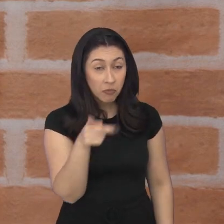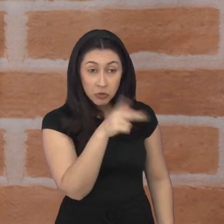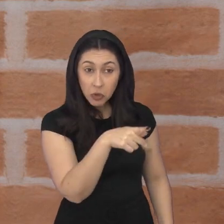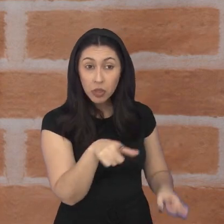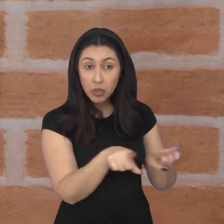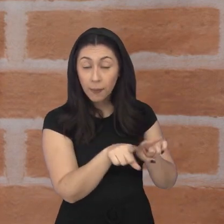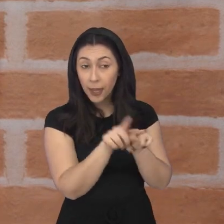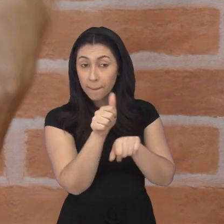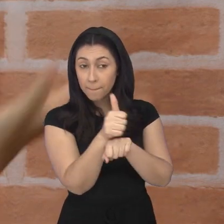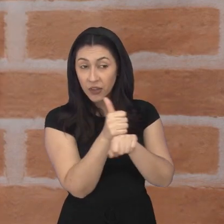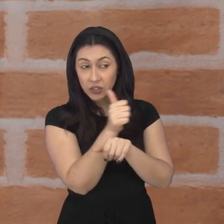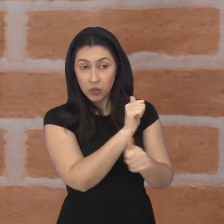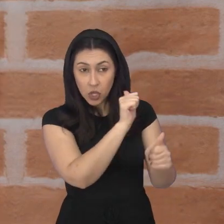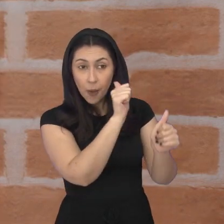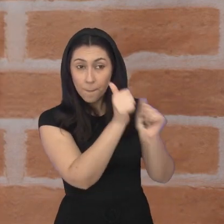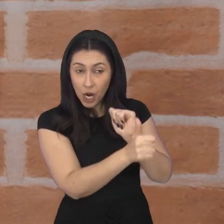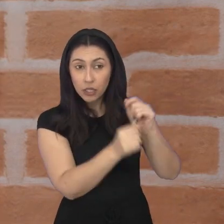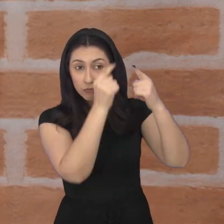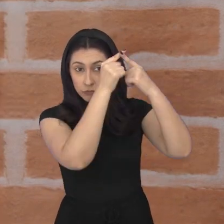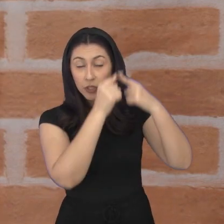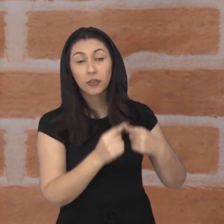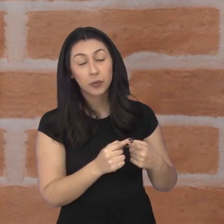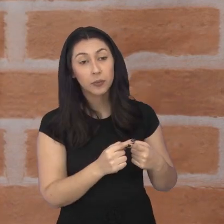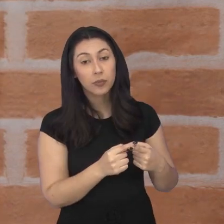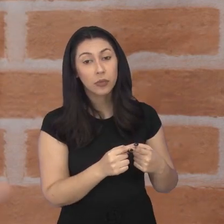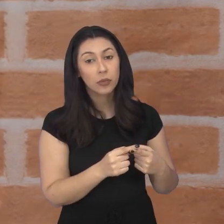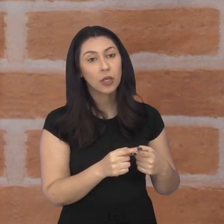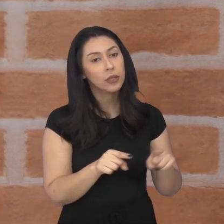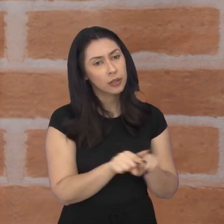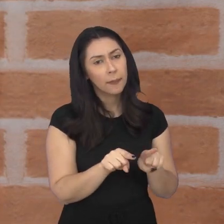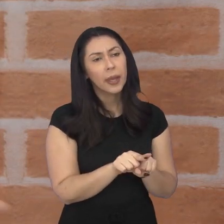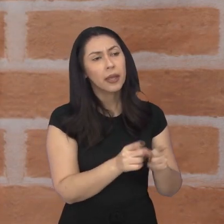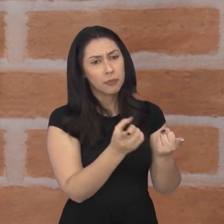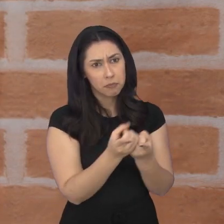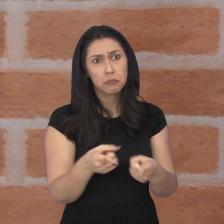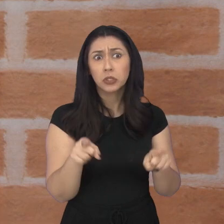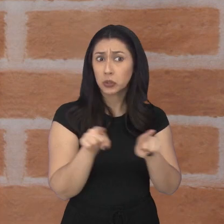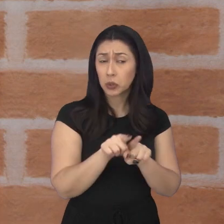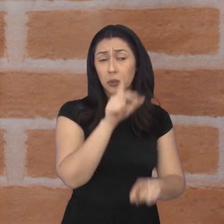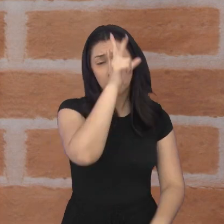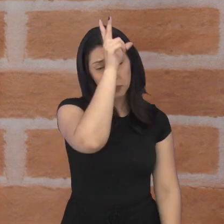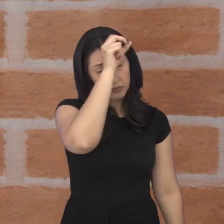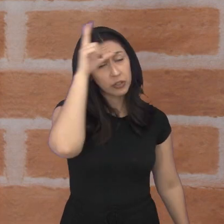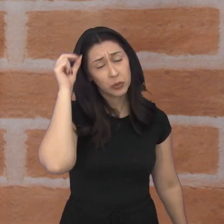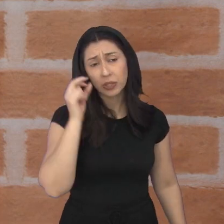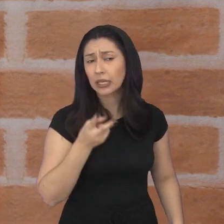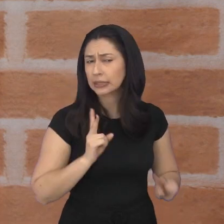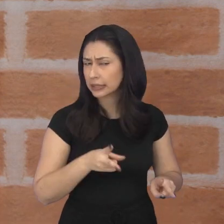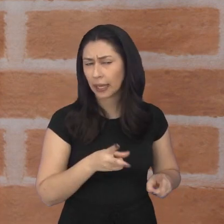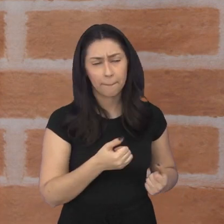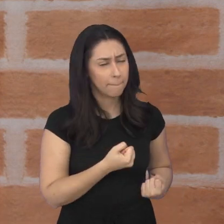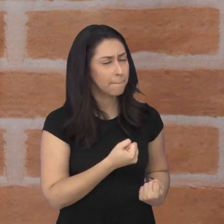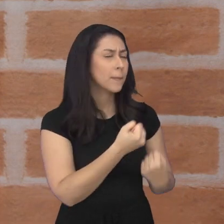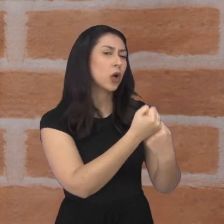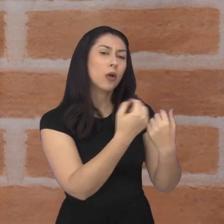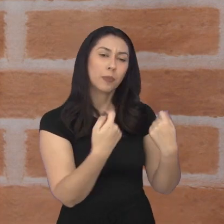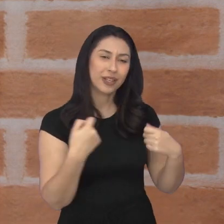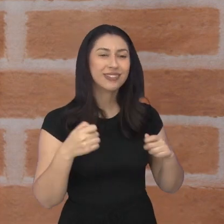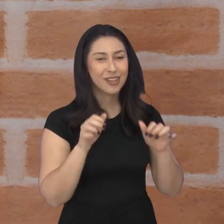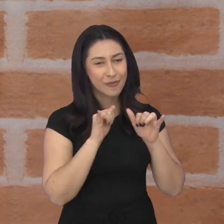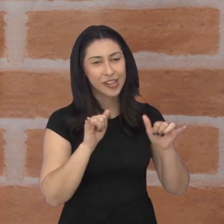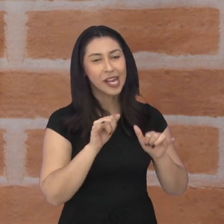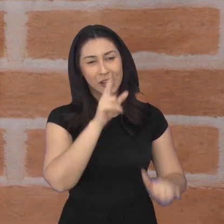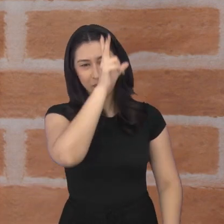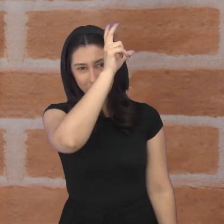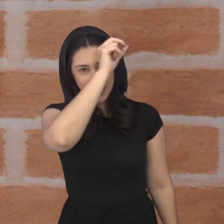gente tem da cidade hoje fazendo natação competitiva lá, também muito em parceria com a prefeitura, que sempre apoiou muito, a gente não pode deixar de falar isso